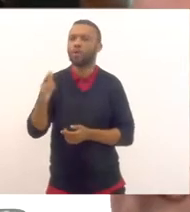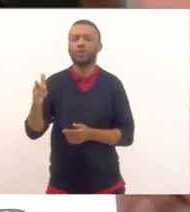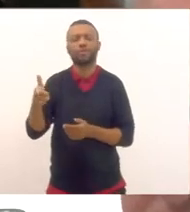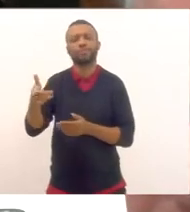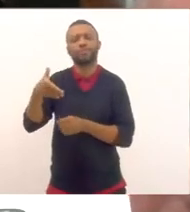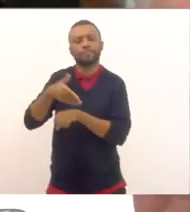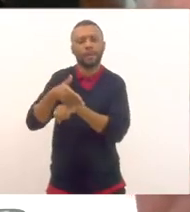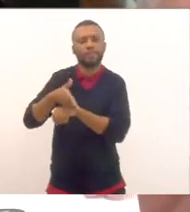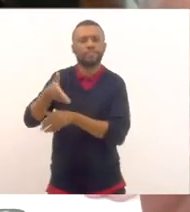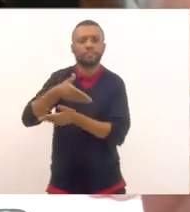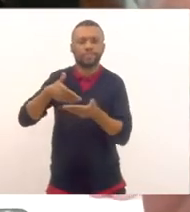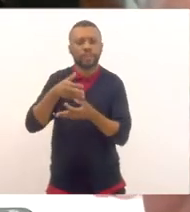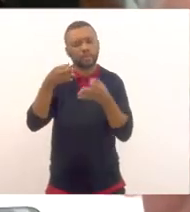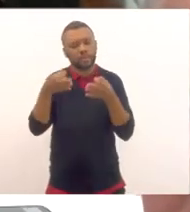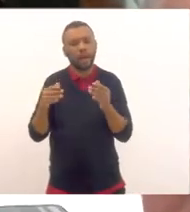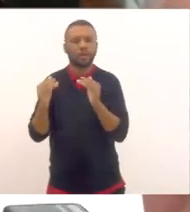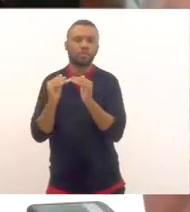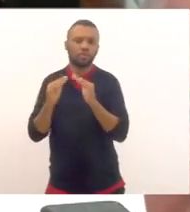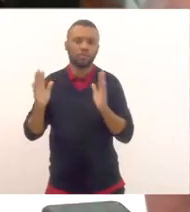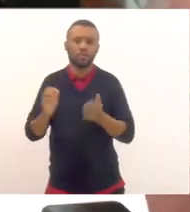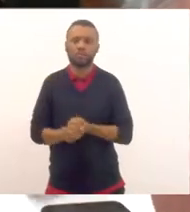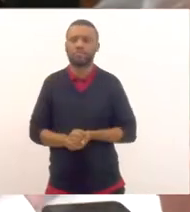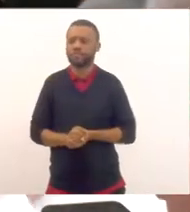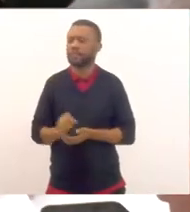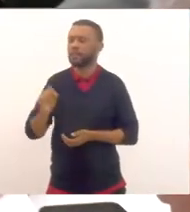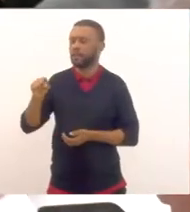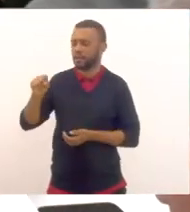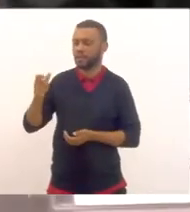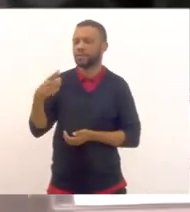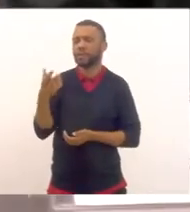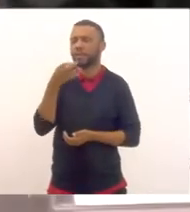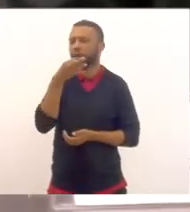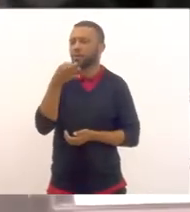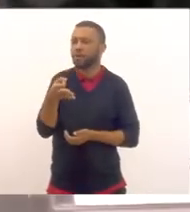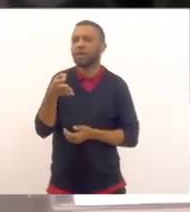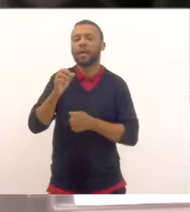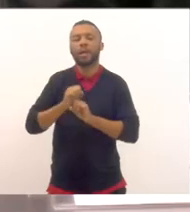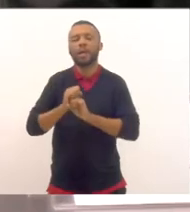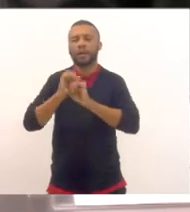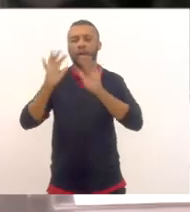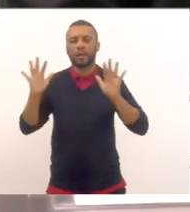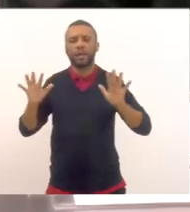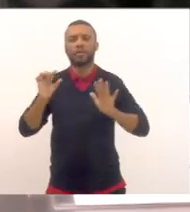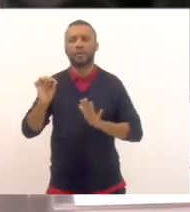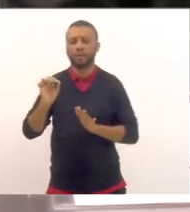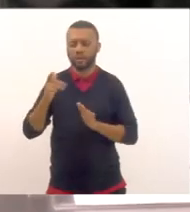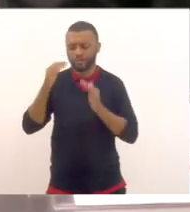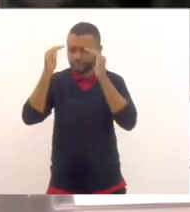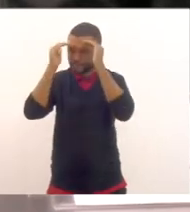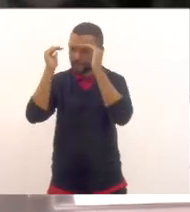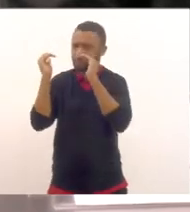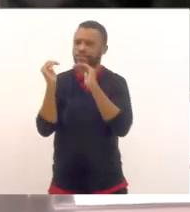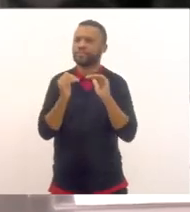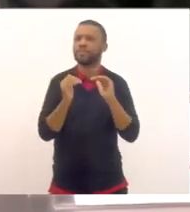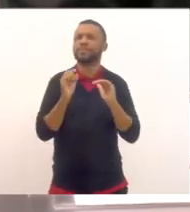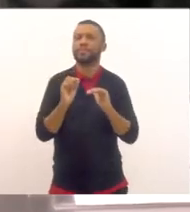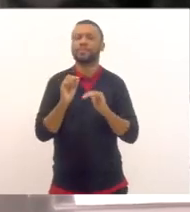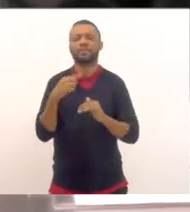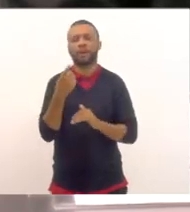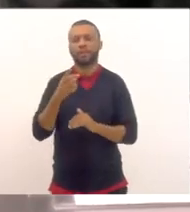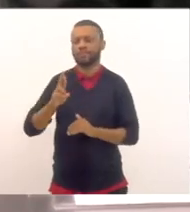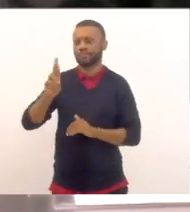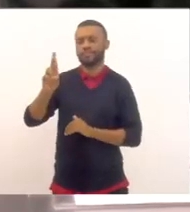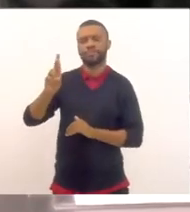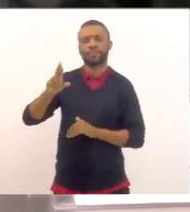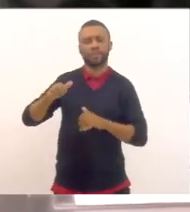o Exato eu tenho sim olha só eu só tô querendo colocar Claro aqui ou quando até com todo o respeito que nós enquanto o